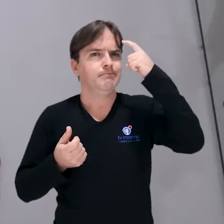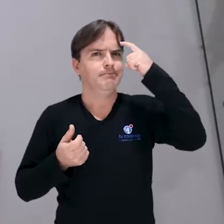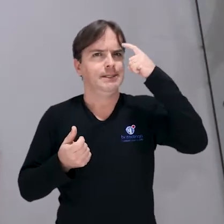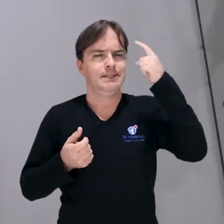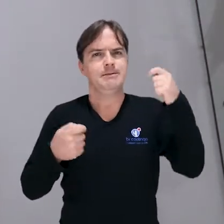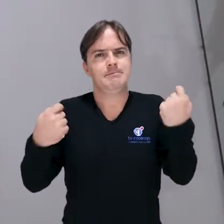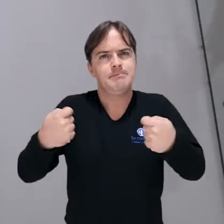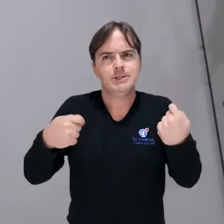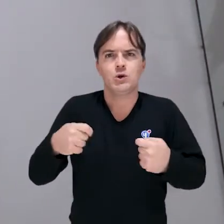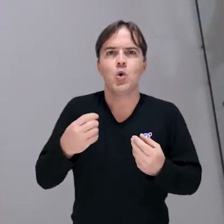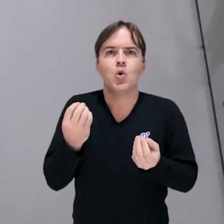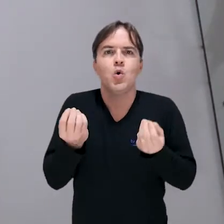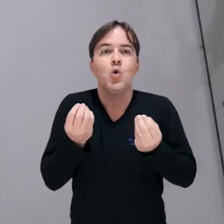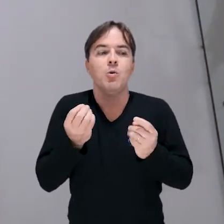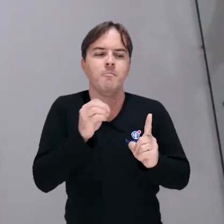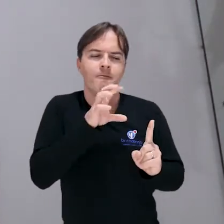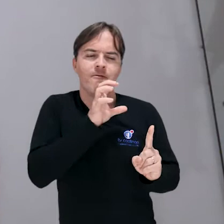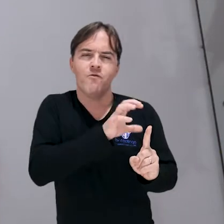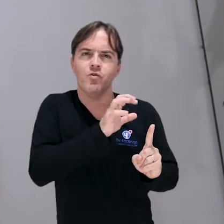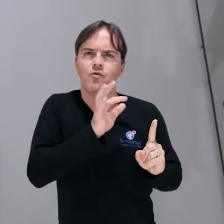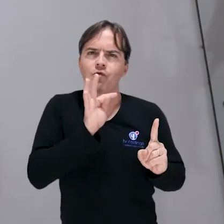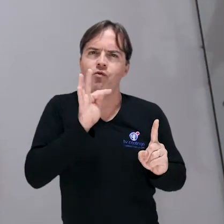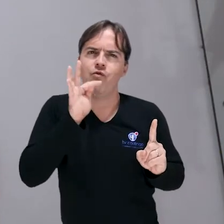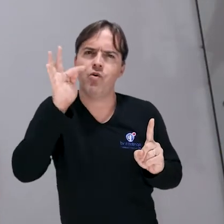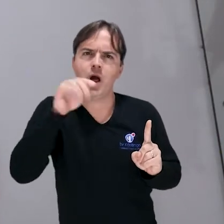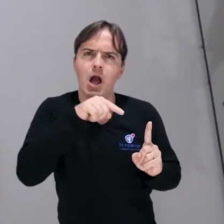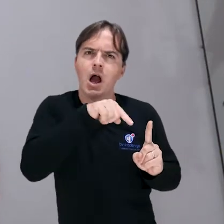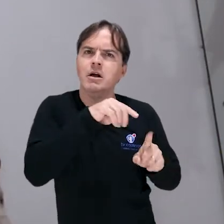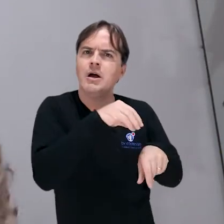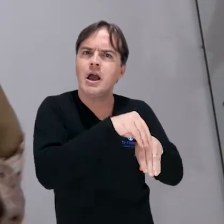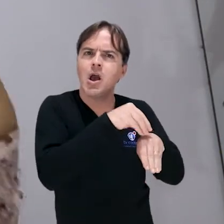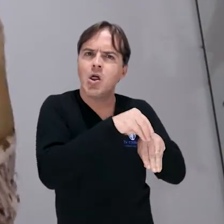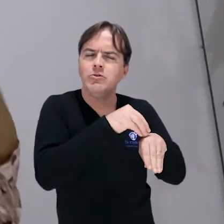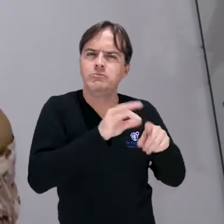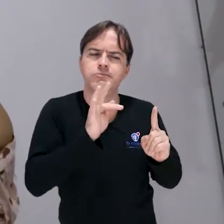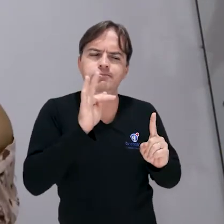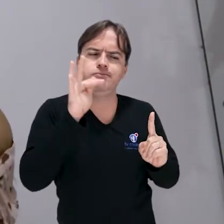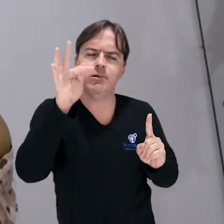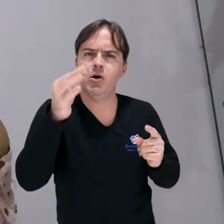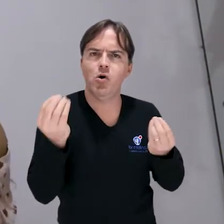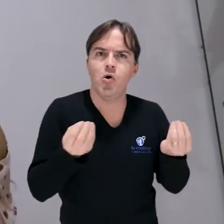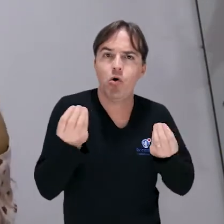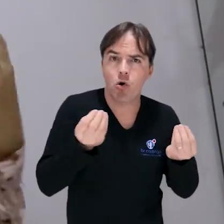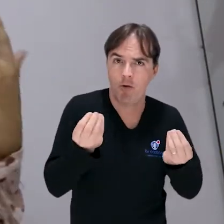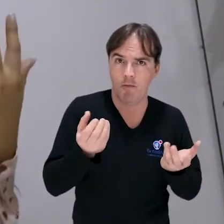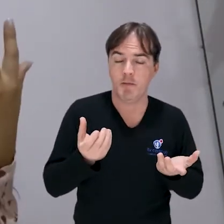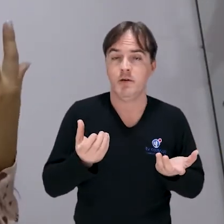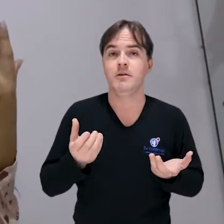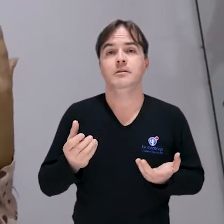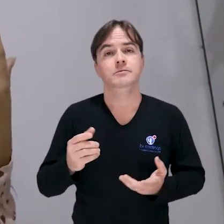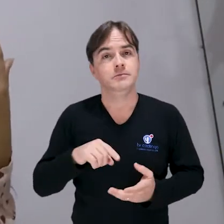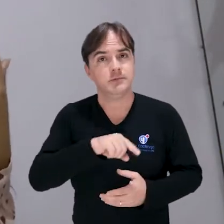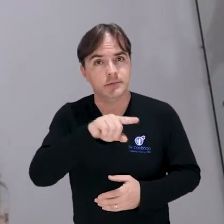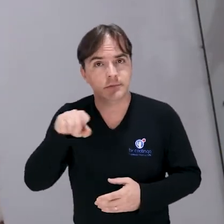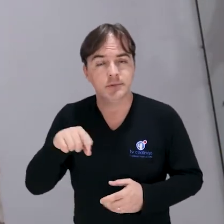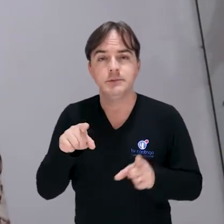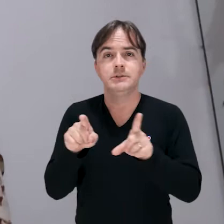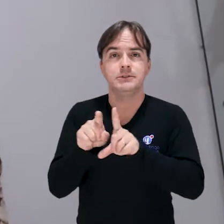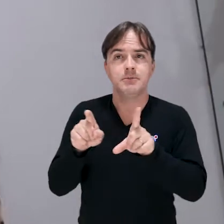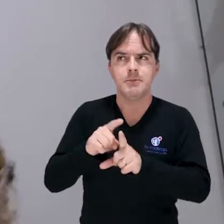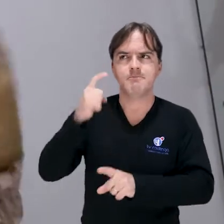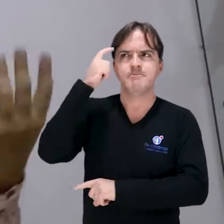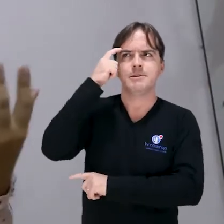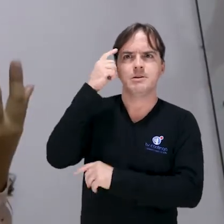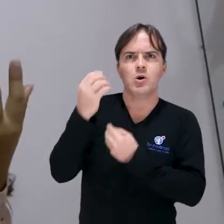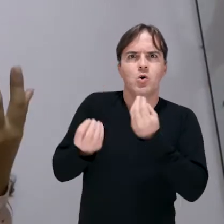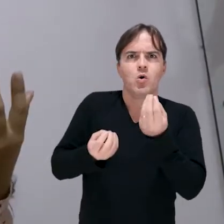pensar como isso vai impactar o futuro da arqueologia e pensando, né, como fazer isso da melhor forma,